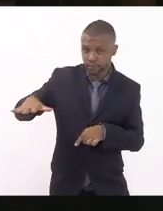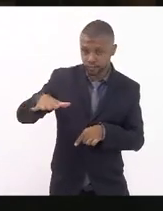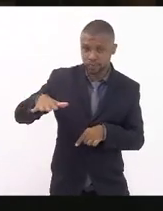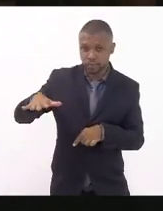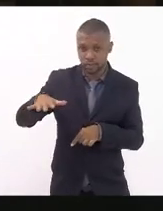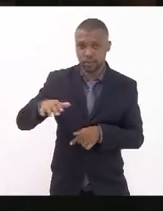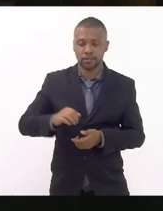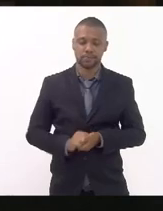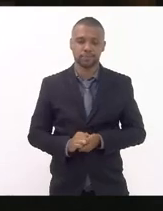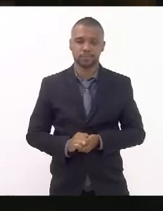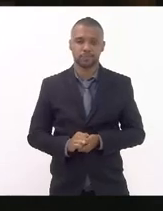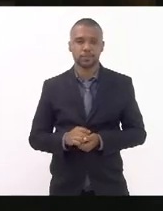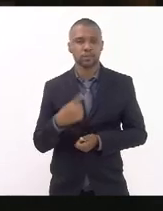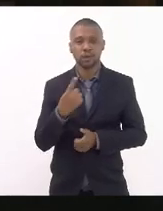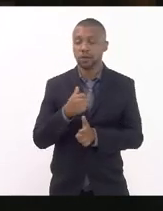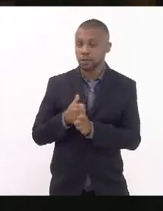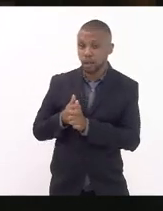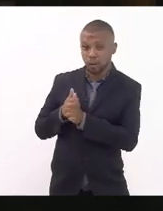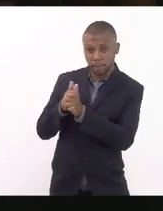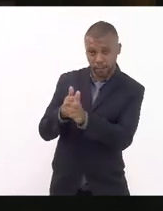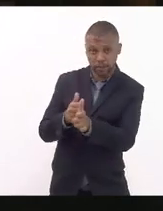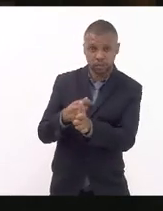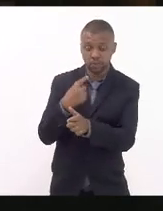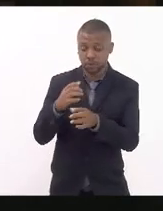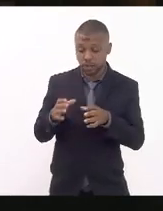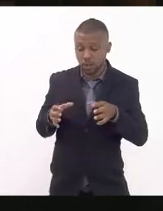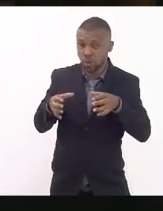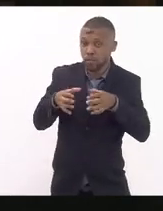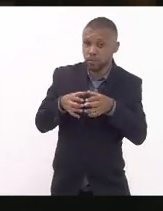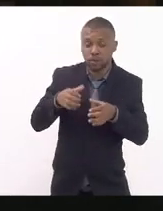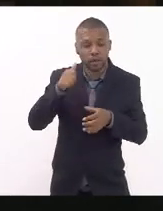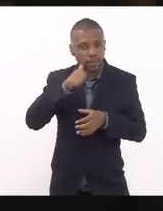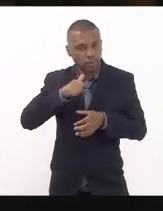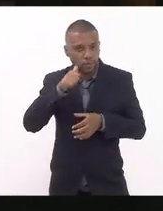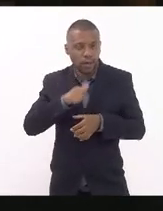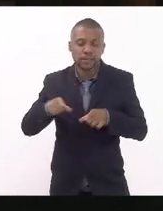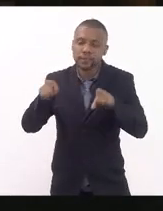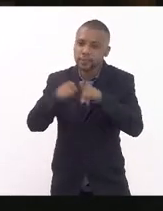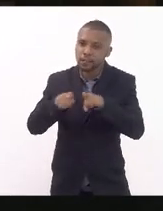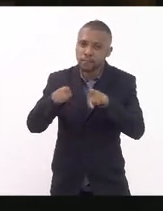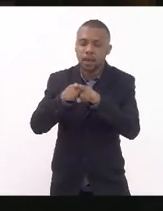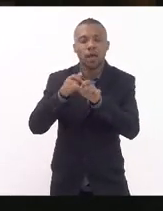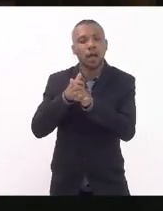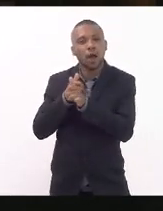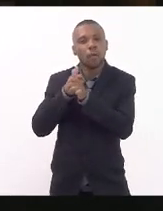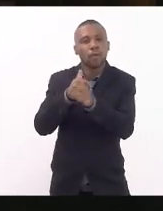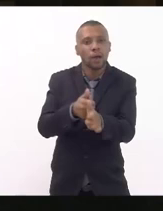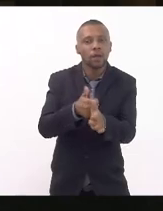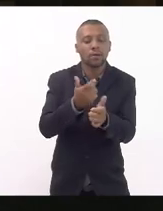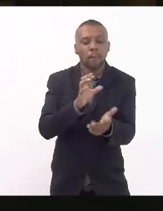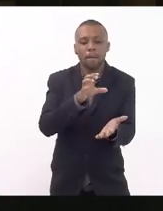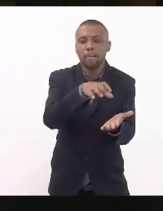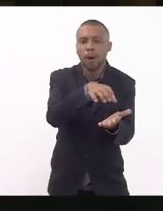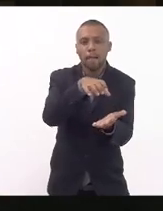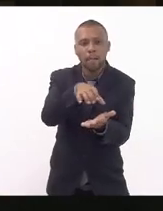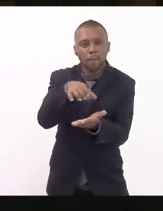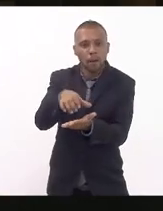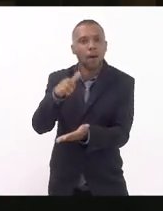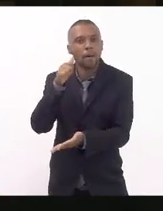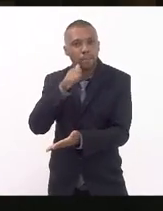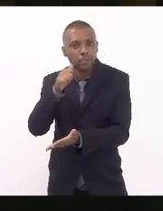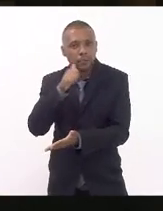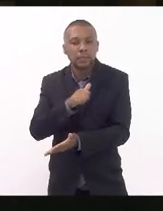Temos acompanhado, e nós, pela Comissão das Mulheres, também acompanhamos as unidades femininas, que nos causam